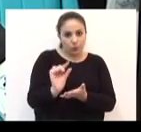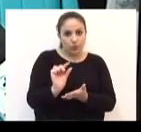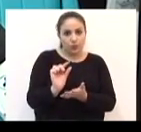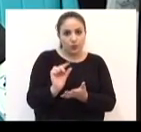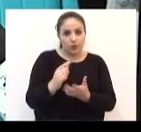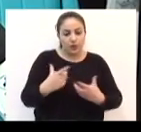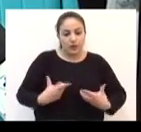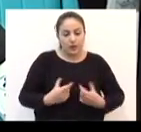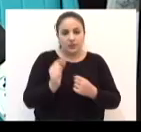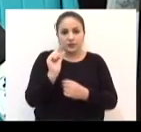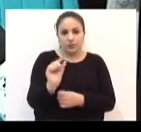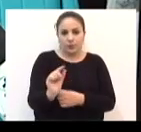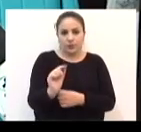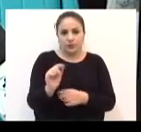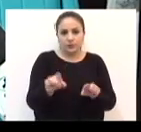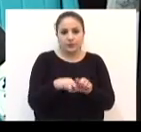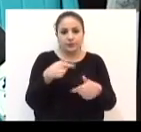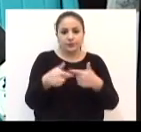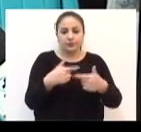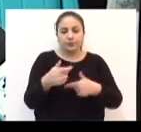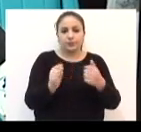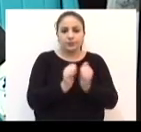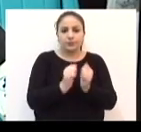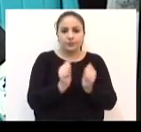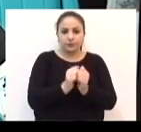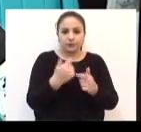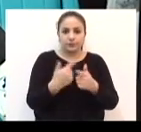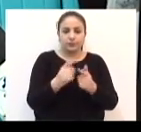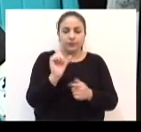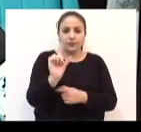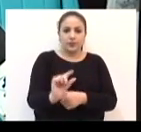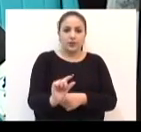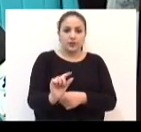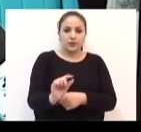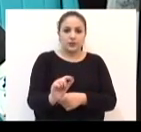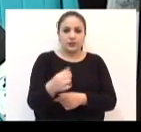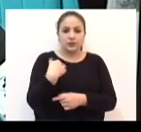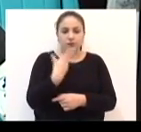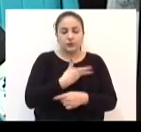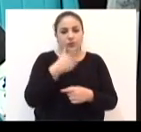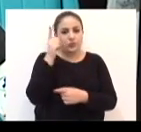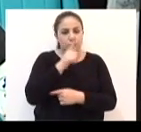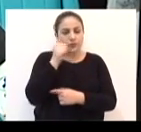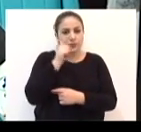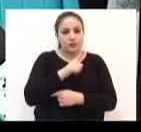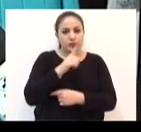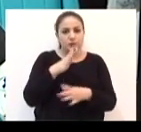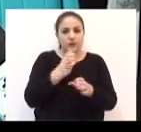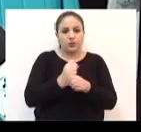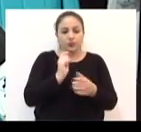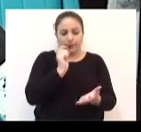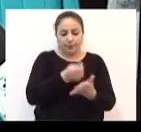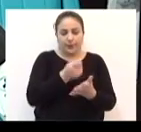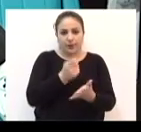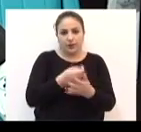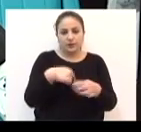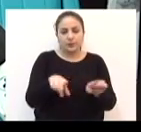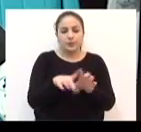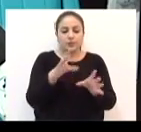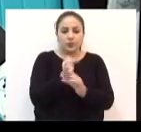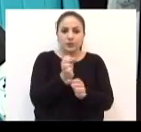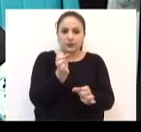sempre trabalha em conjunto para que, ao final do exercício, nós tenhamos todas as contas pagas e o